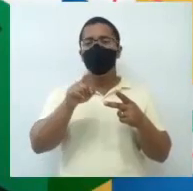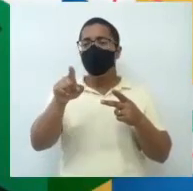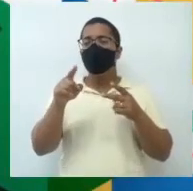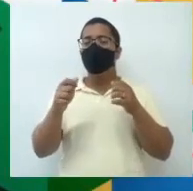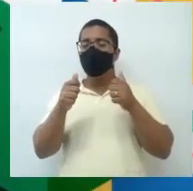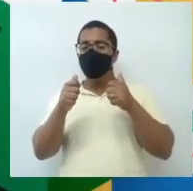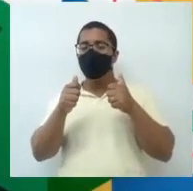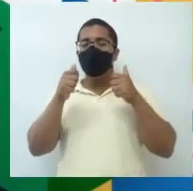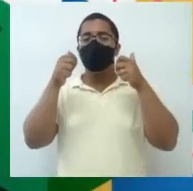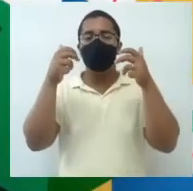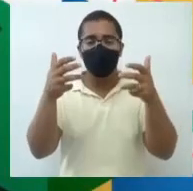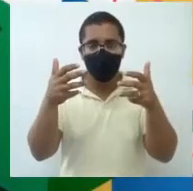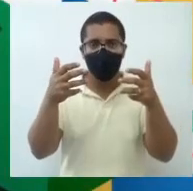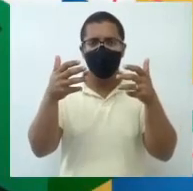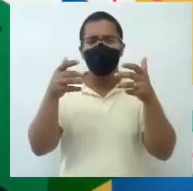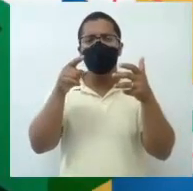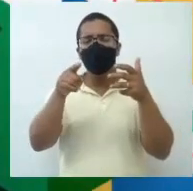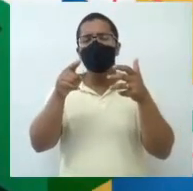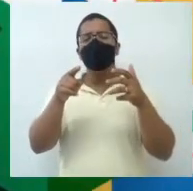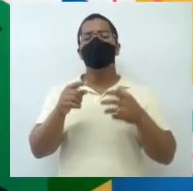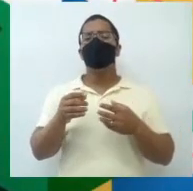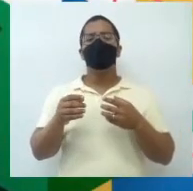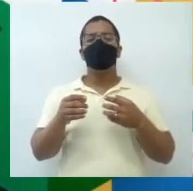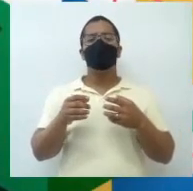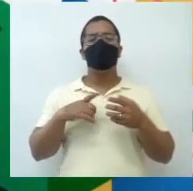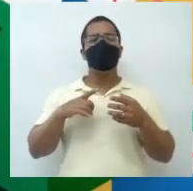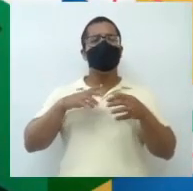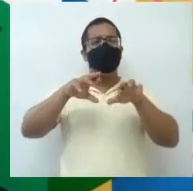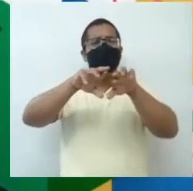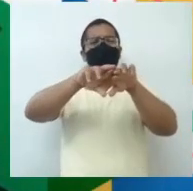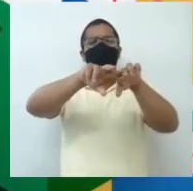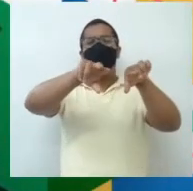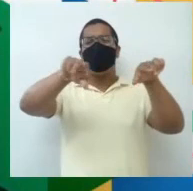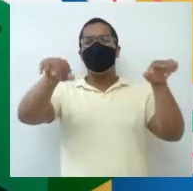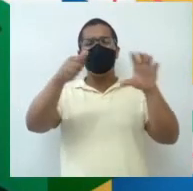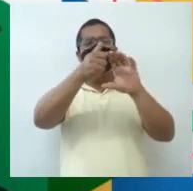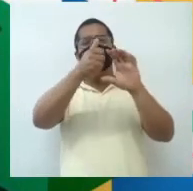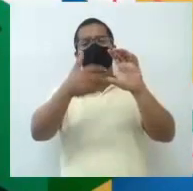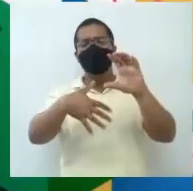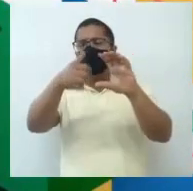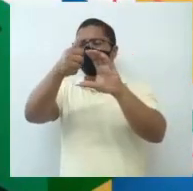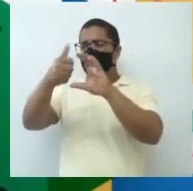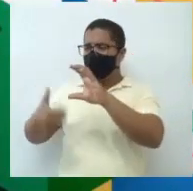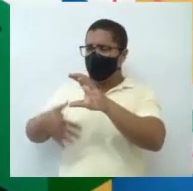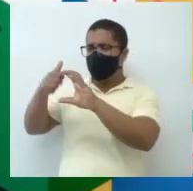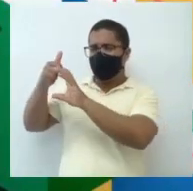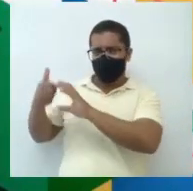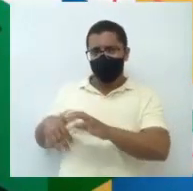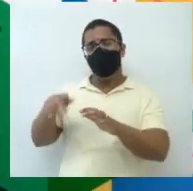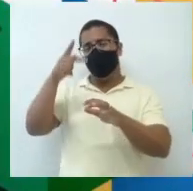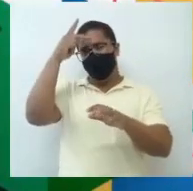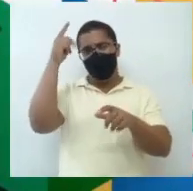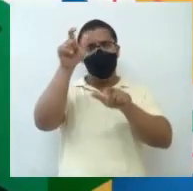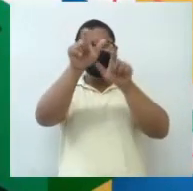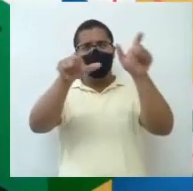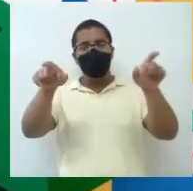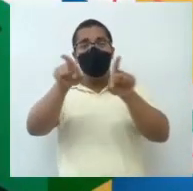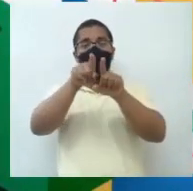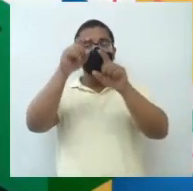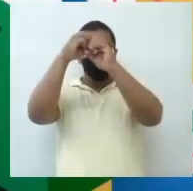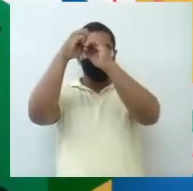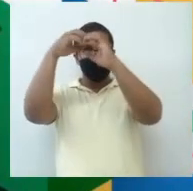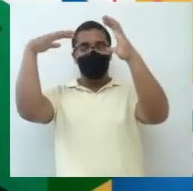vai analisar o o problema da Plus quem sabe disso jeito e pensamento é